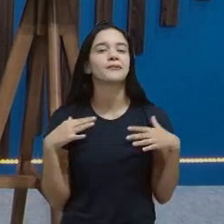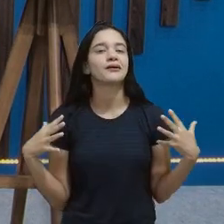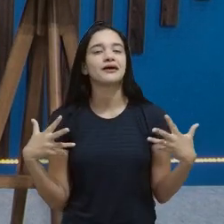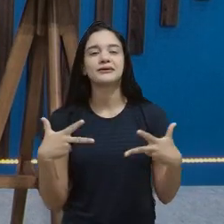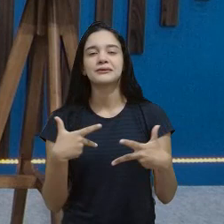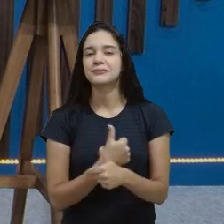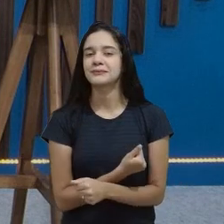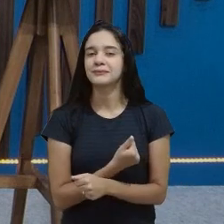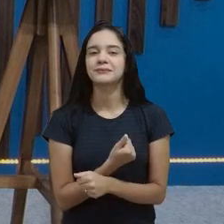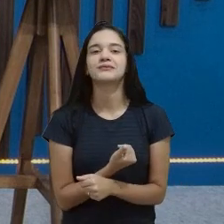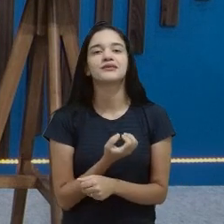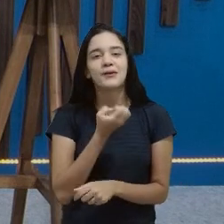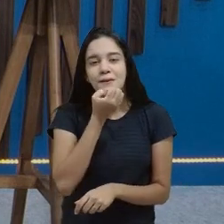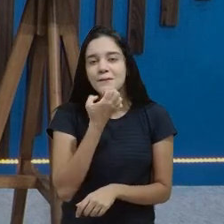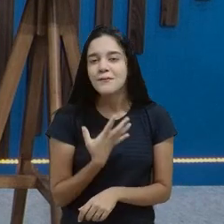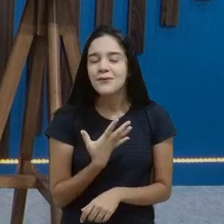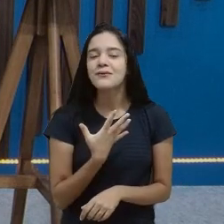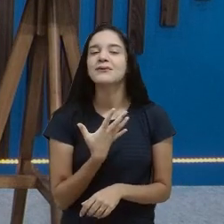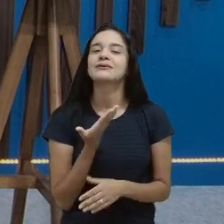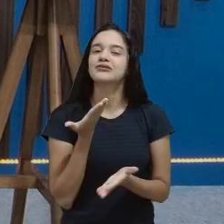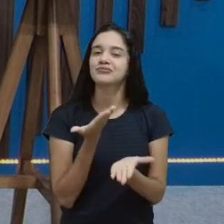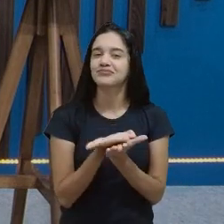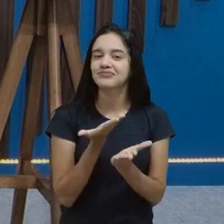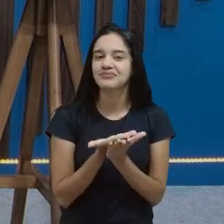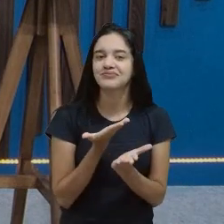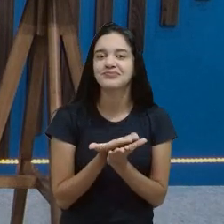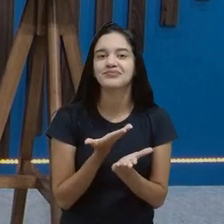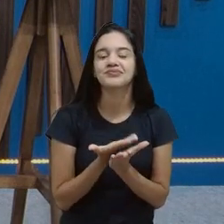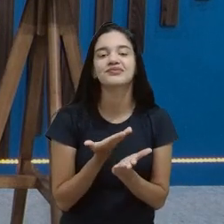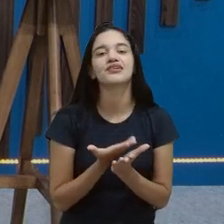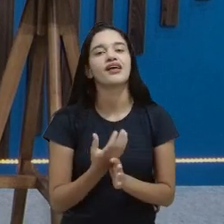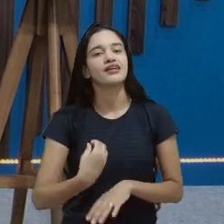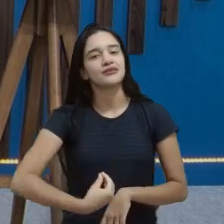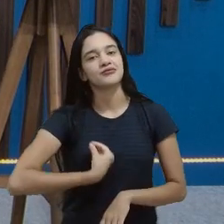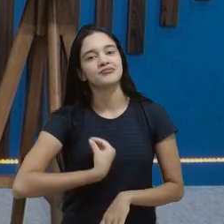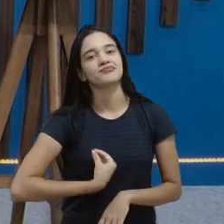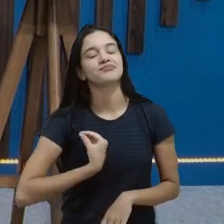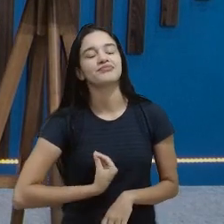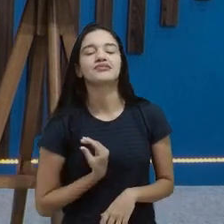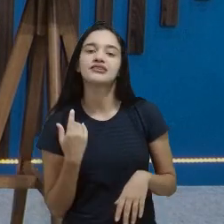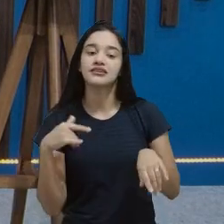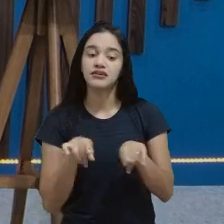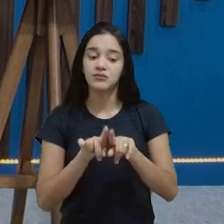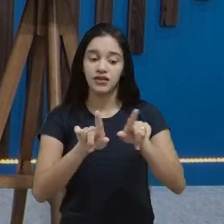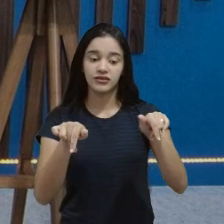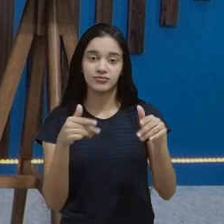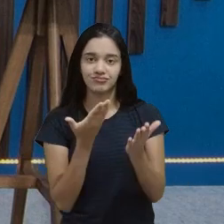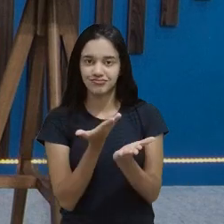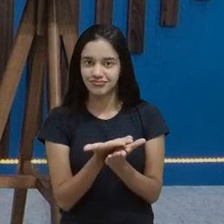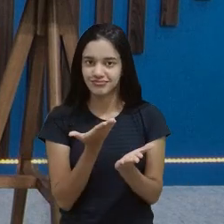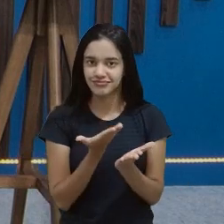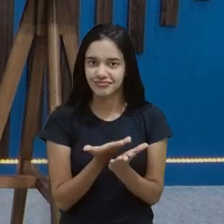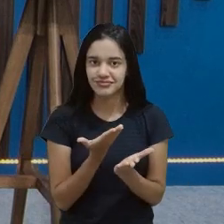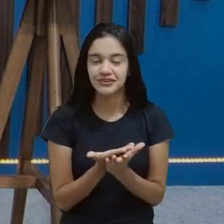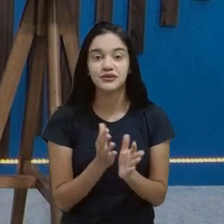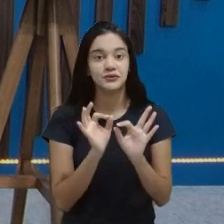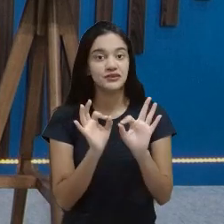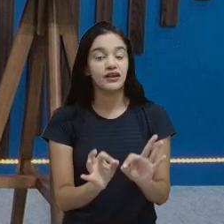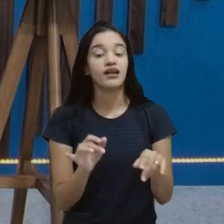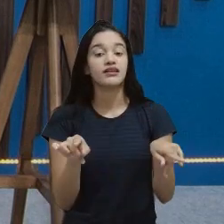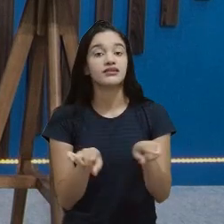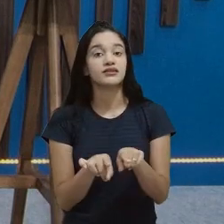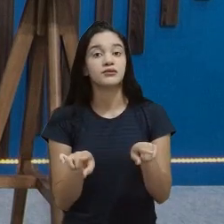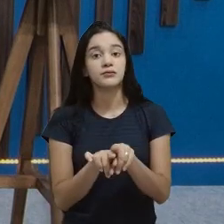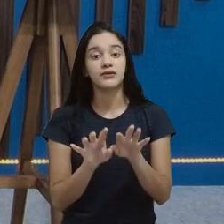deliciosos, né? Muito bom de ser estudado, de ser vivenciado em sala de aula. Nós temos